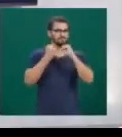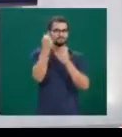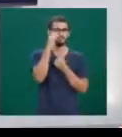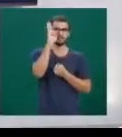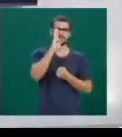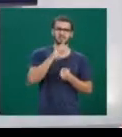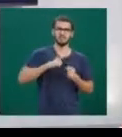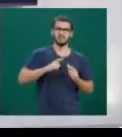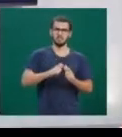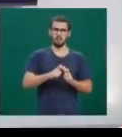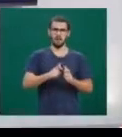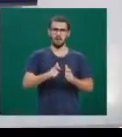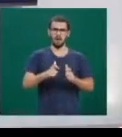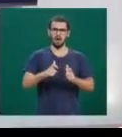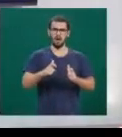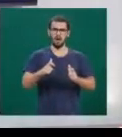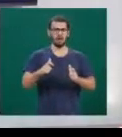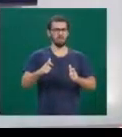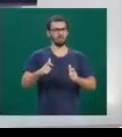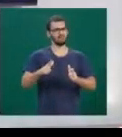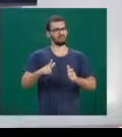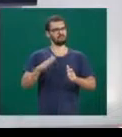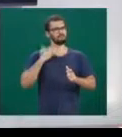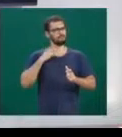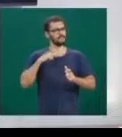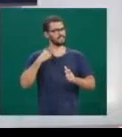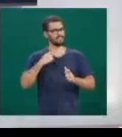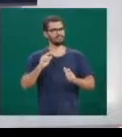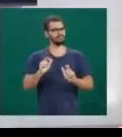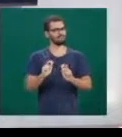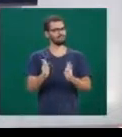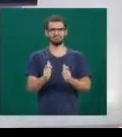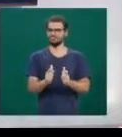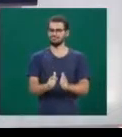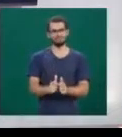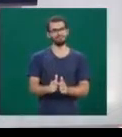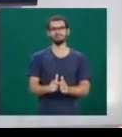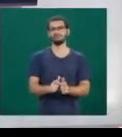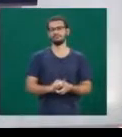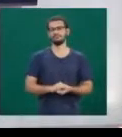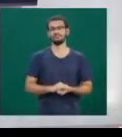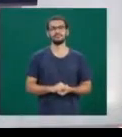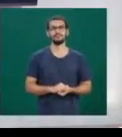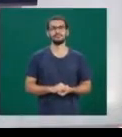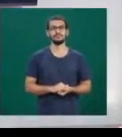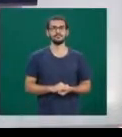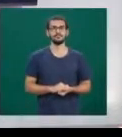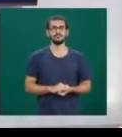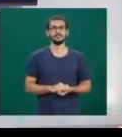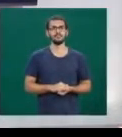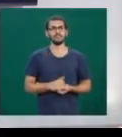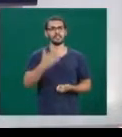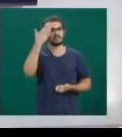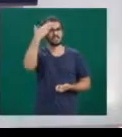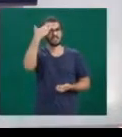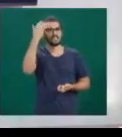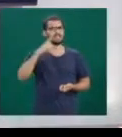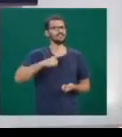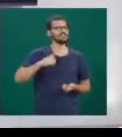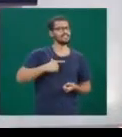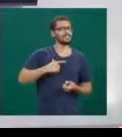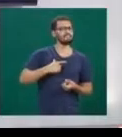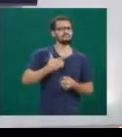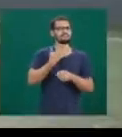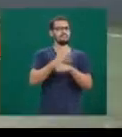últimos meses, mas em Minas o setor recuou, mesmo com queda de menos de 1%. Você sabia que existe treinamento